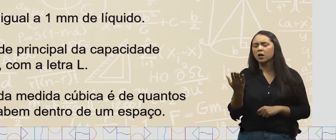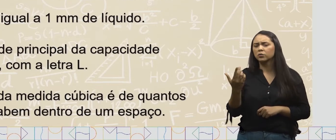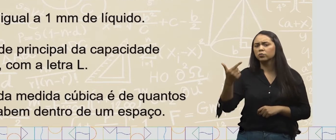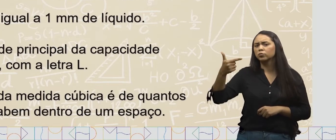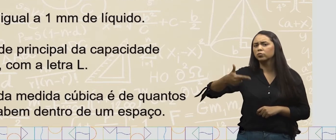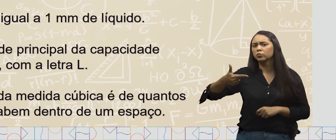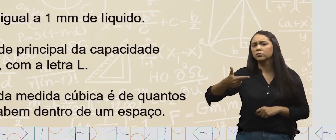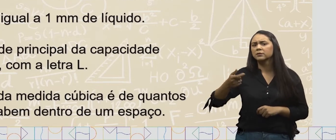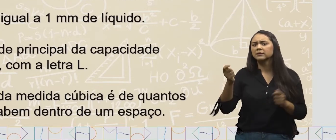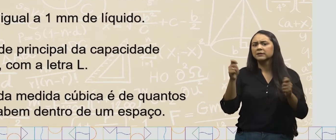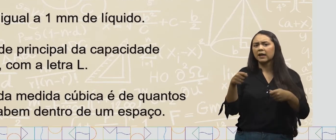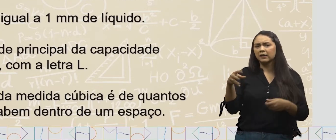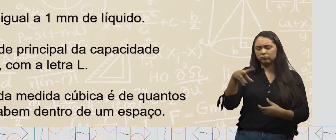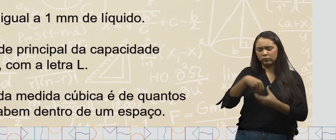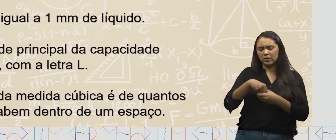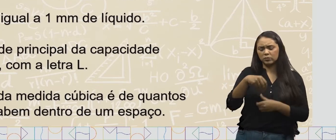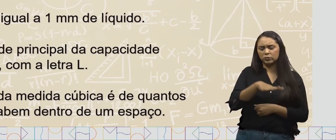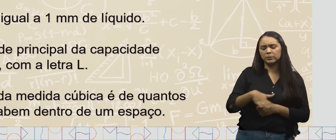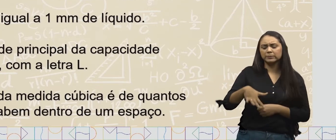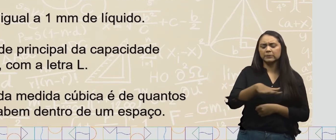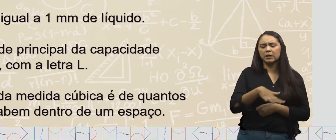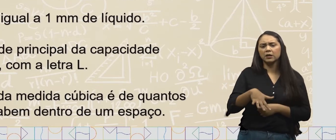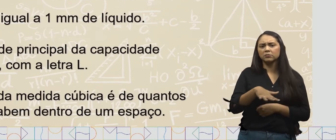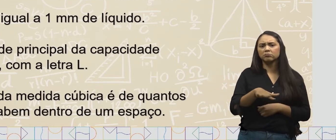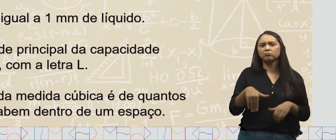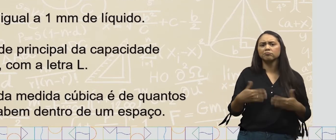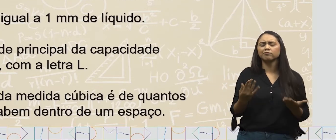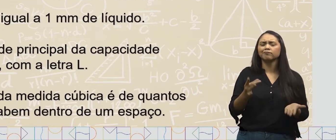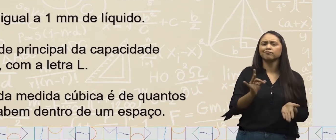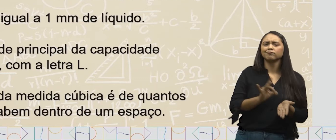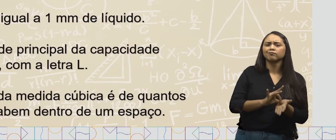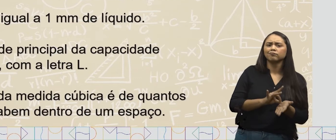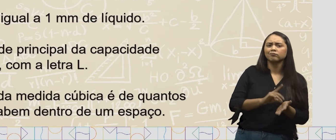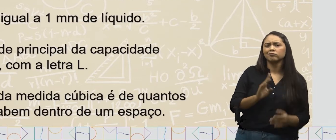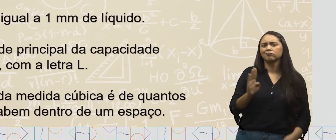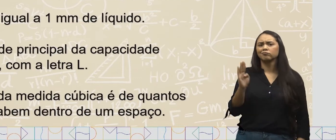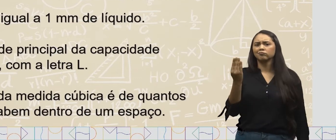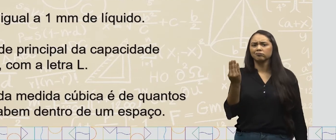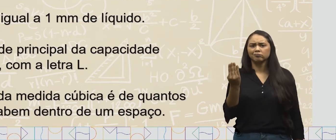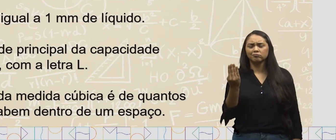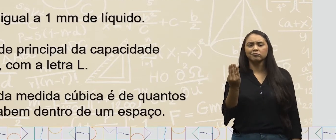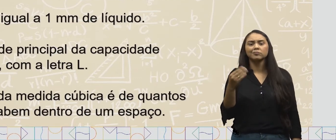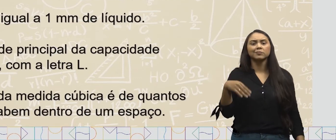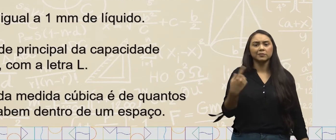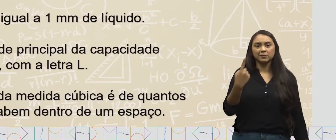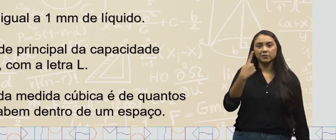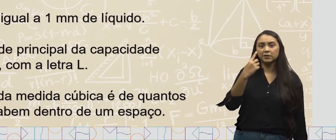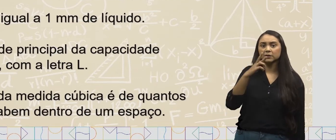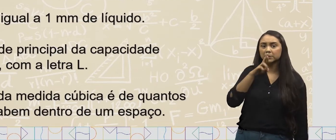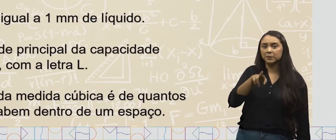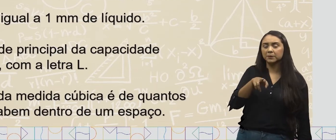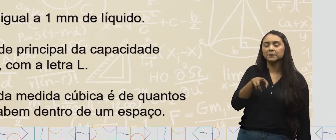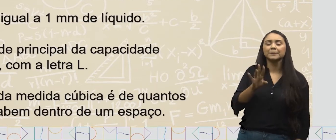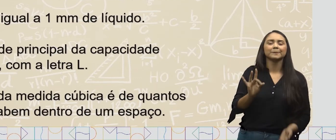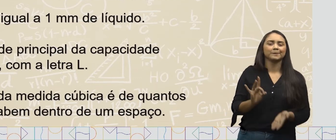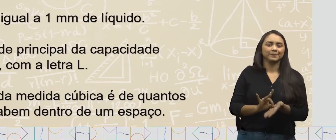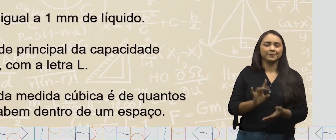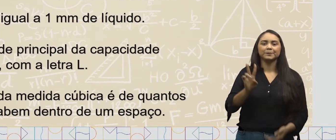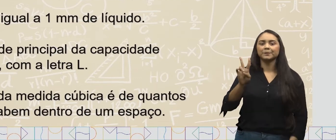cubos cabem dentro de um espaço. Isso é verdadeiro ou é falso? Vamos à resposta?